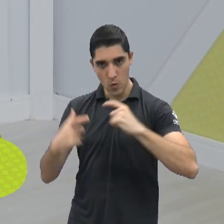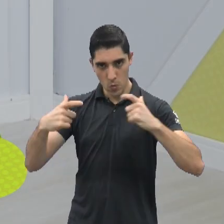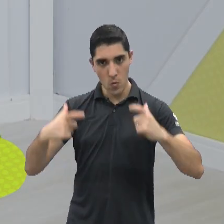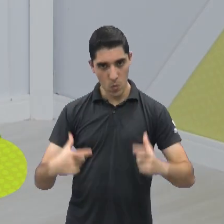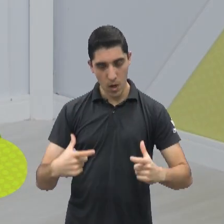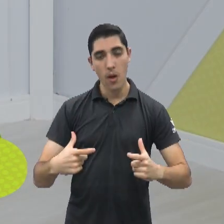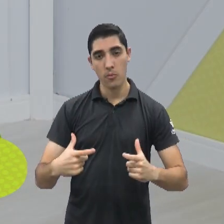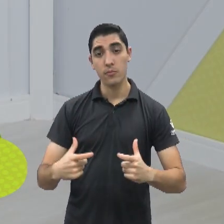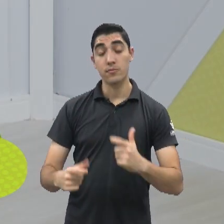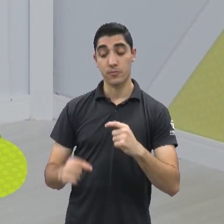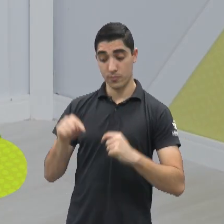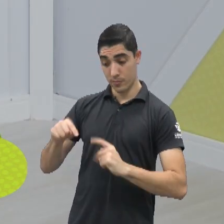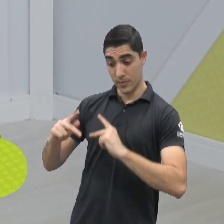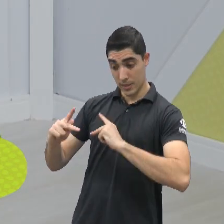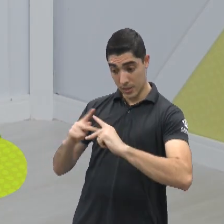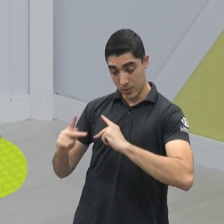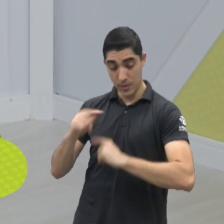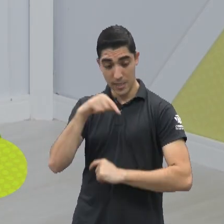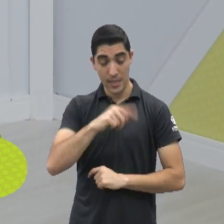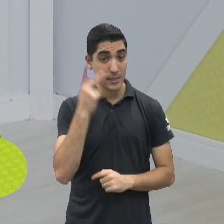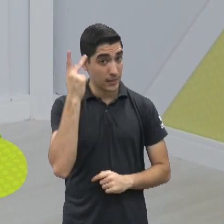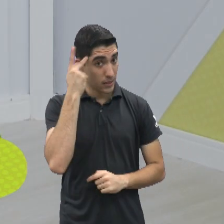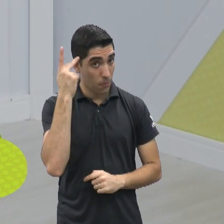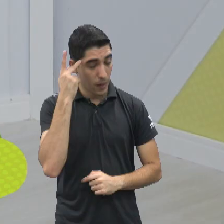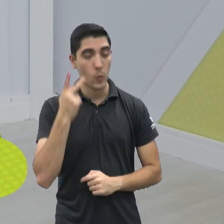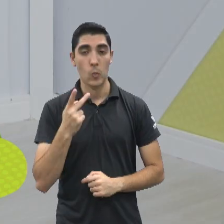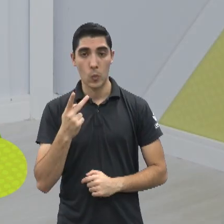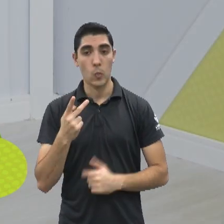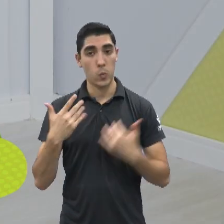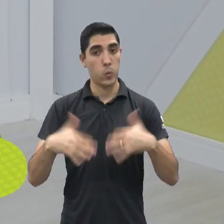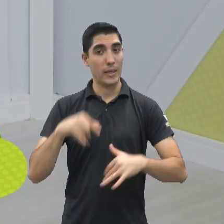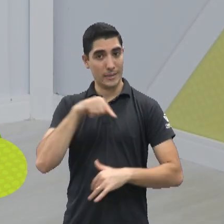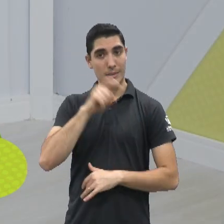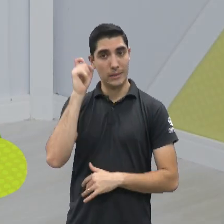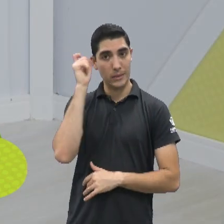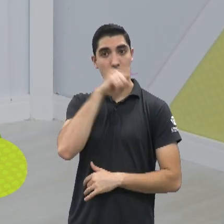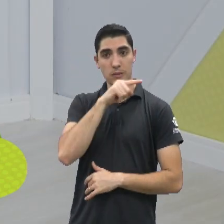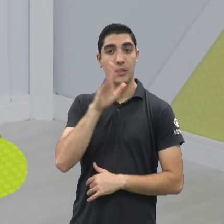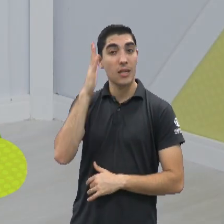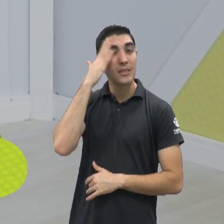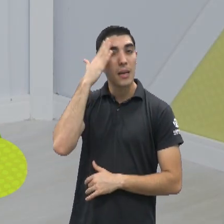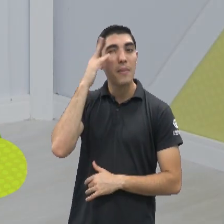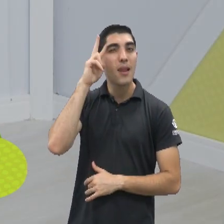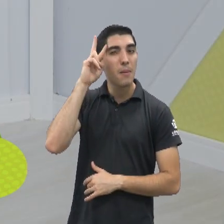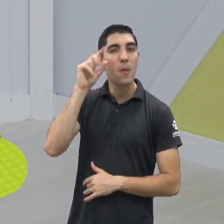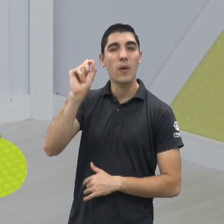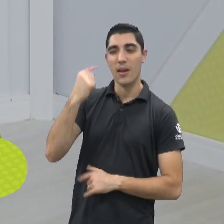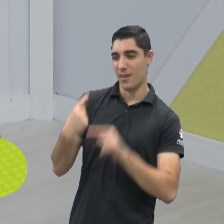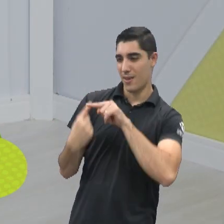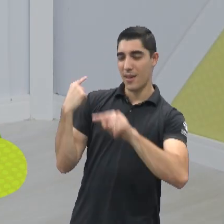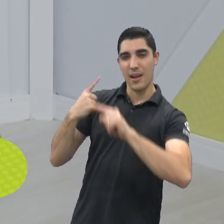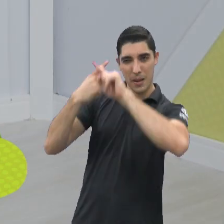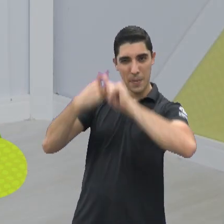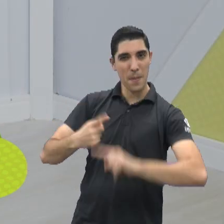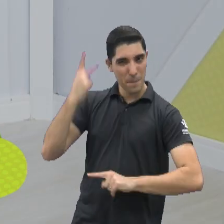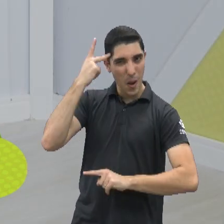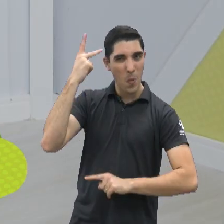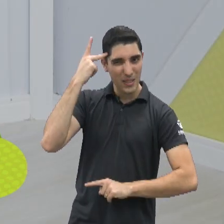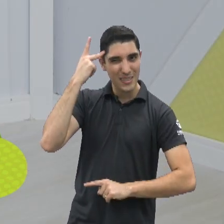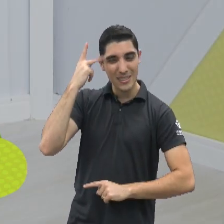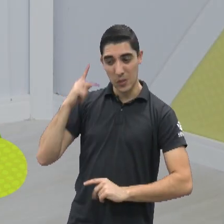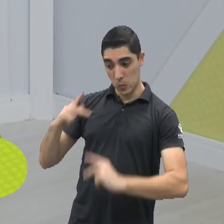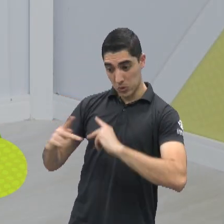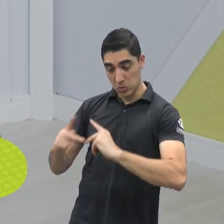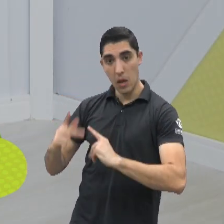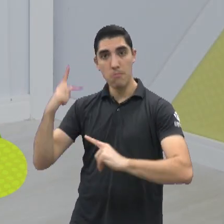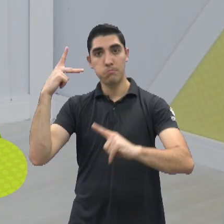dizendo, para enfrentar o São Paulo. Um jogo complicado, né, Paulo? Lembrando que o São José desclassificou o São Paulo na semifinal do Campeonato Paulista.